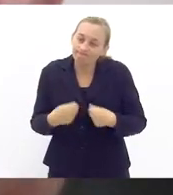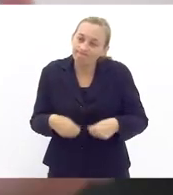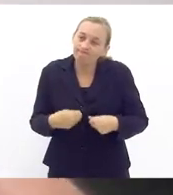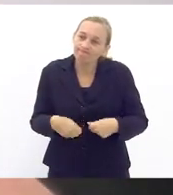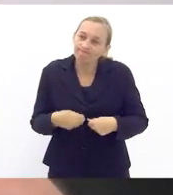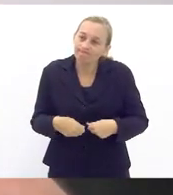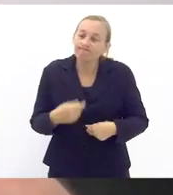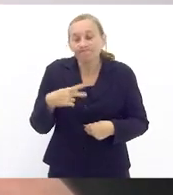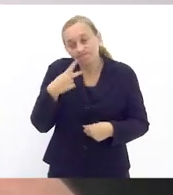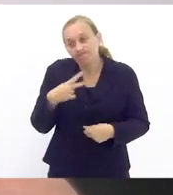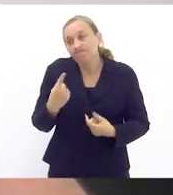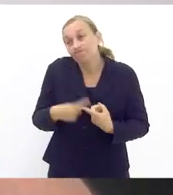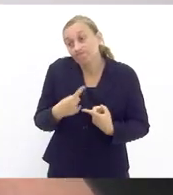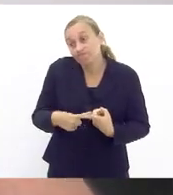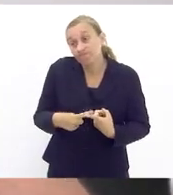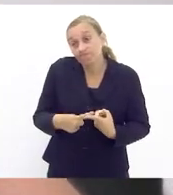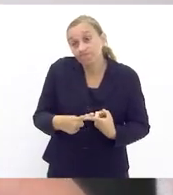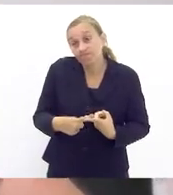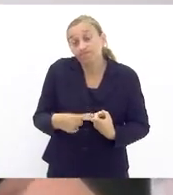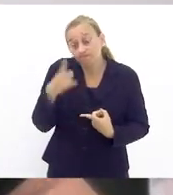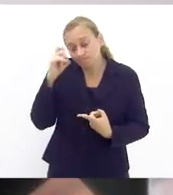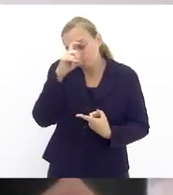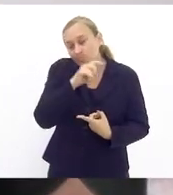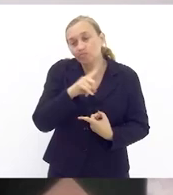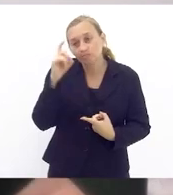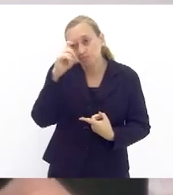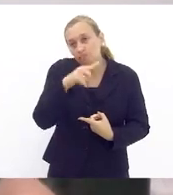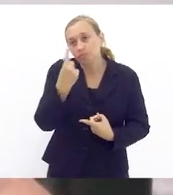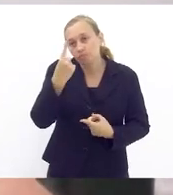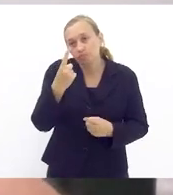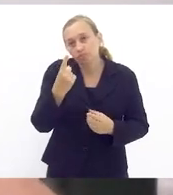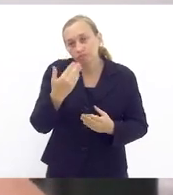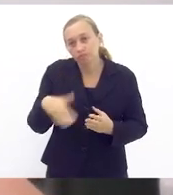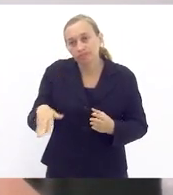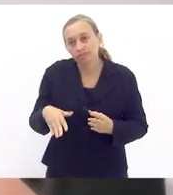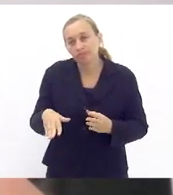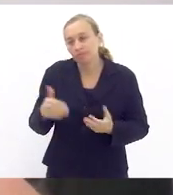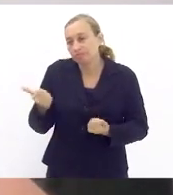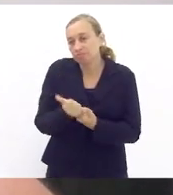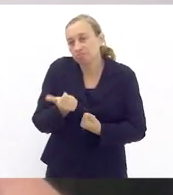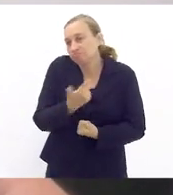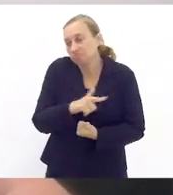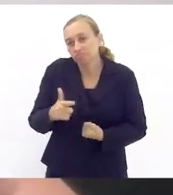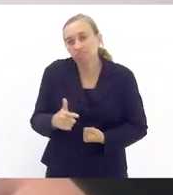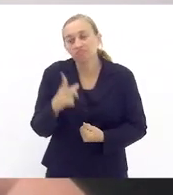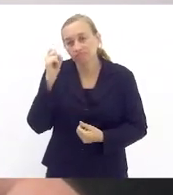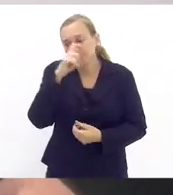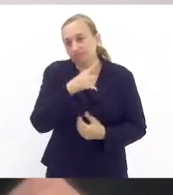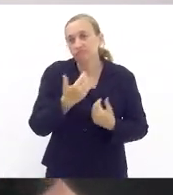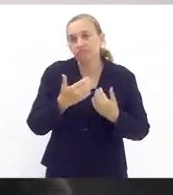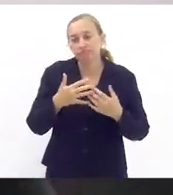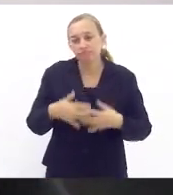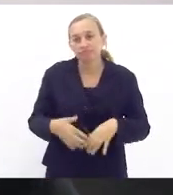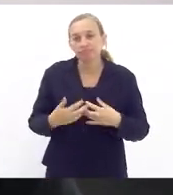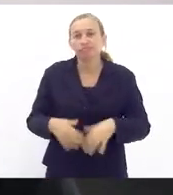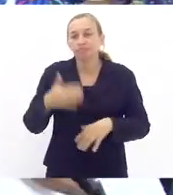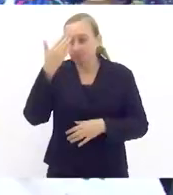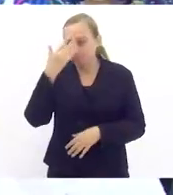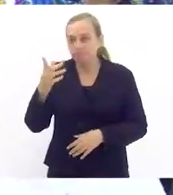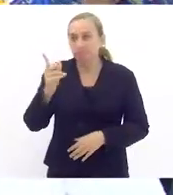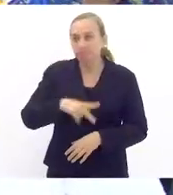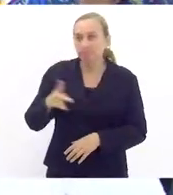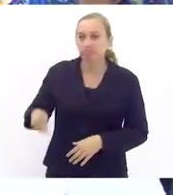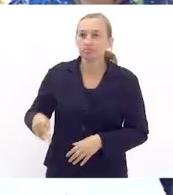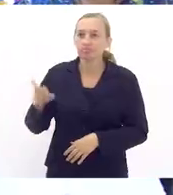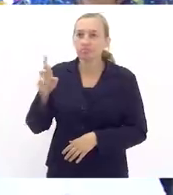falar porque é difícil um ano e meio sem apoio institucional é muito complicado Obrigado Professor Rodrigo